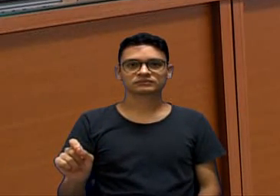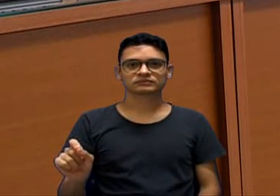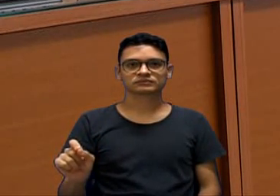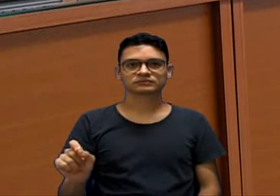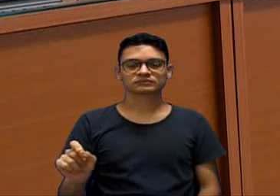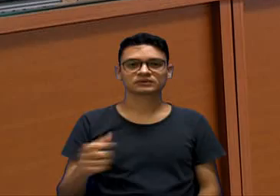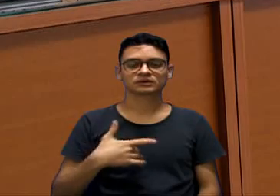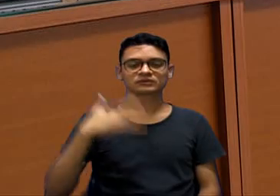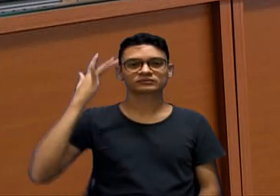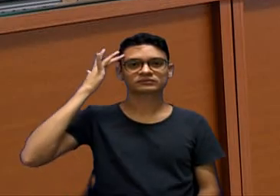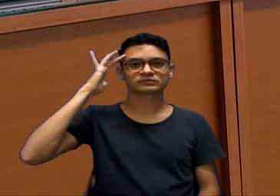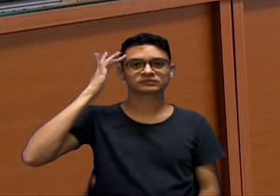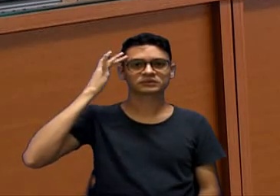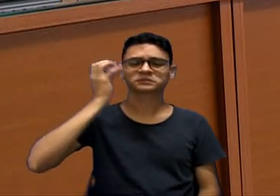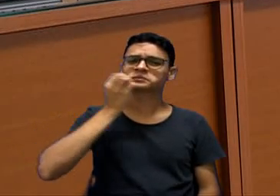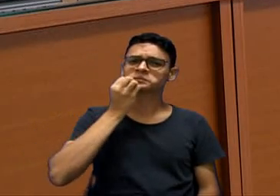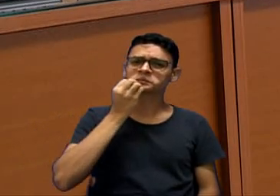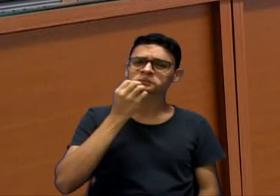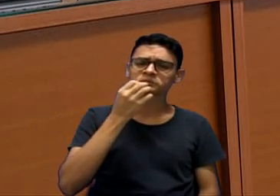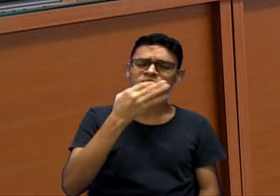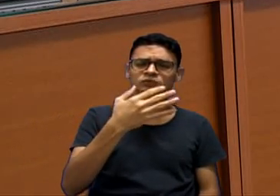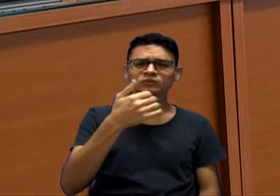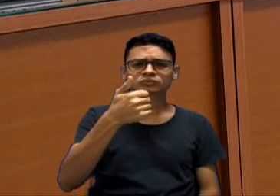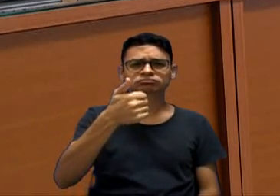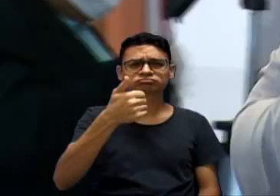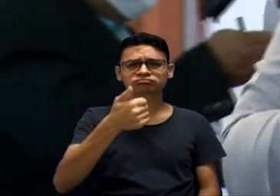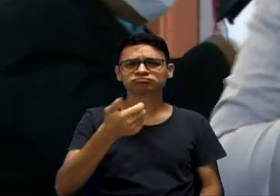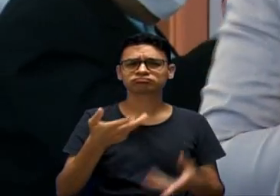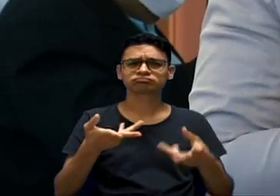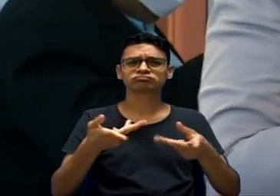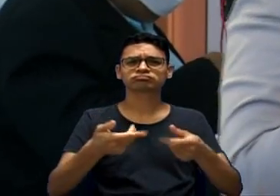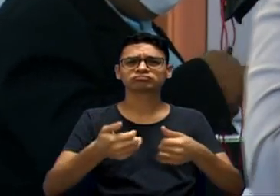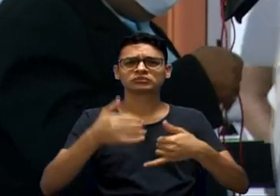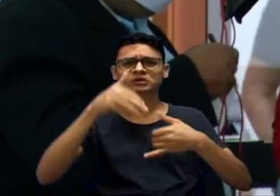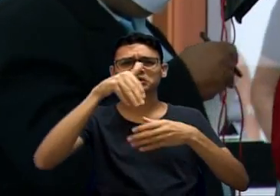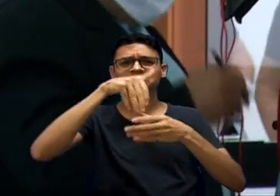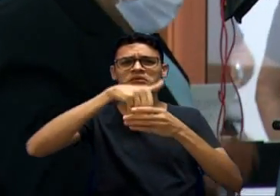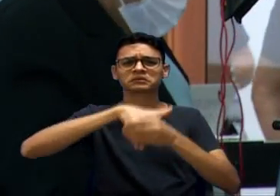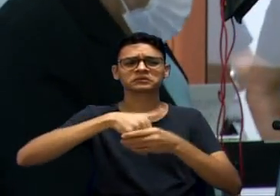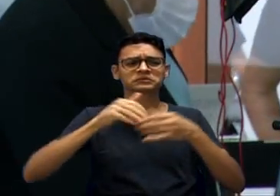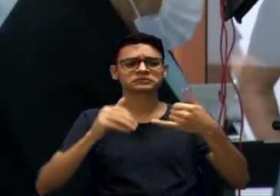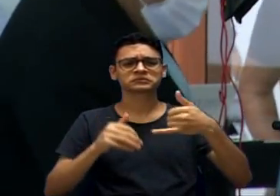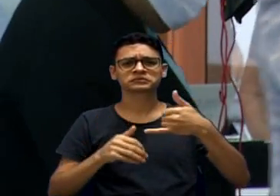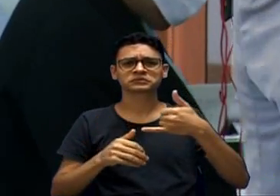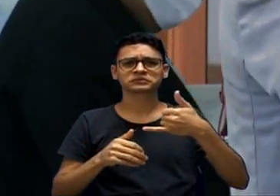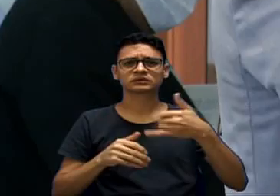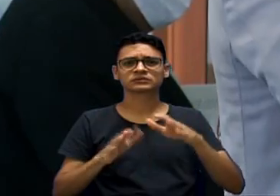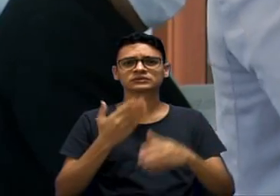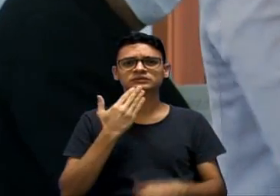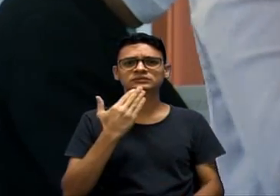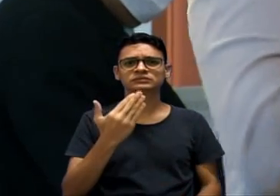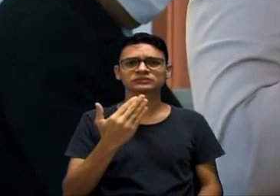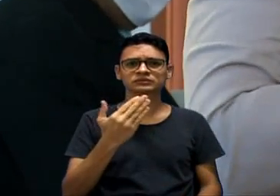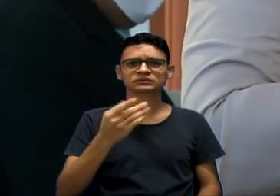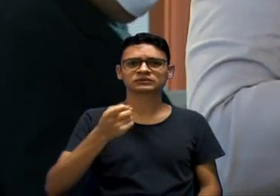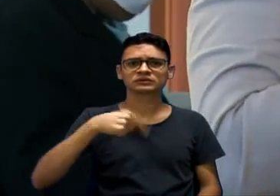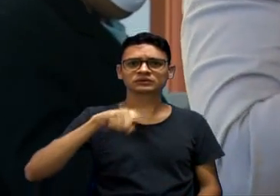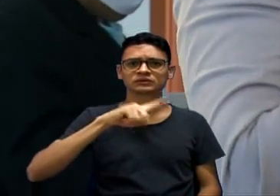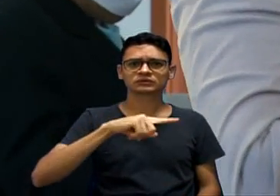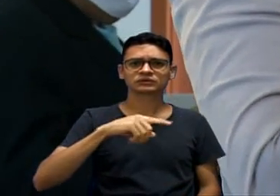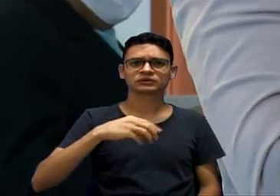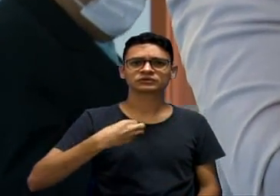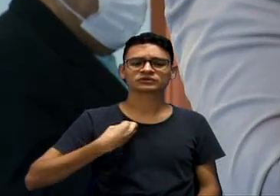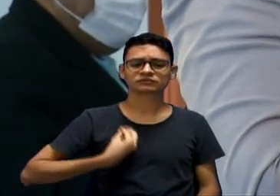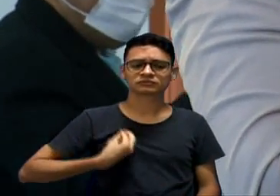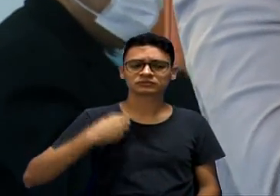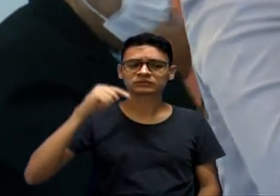Eu achei muito bacana esse negócio de votar pelo celular, mas eu peço que a sessão seja presencial, todos